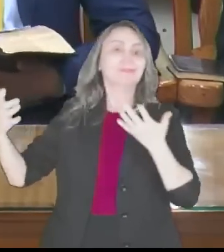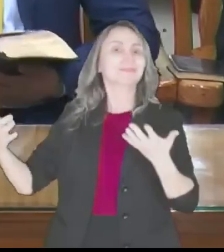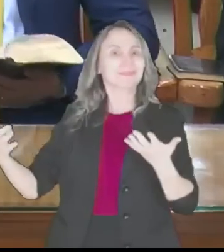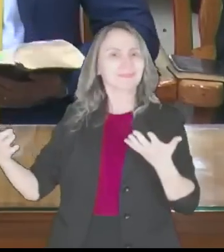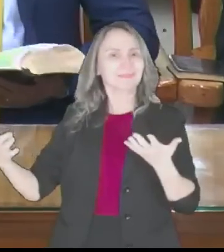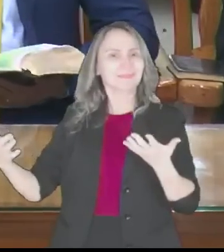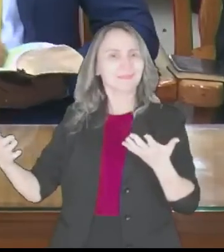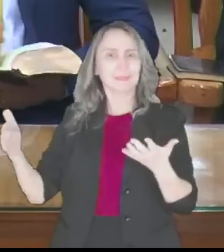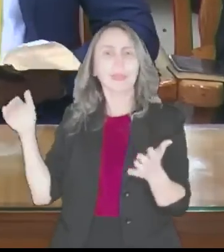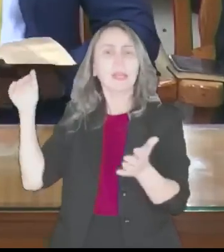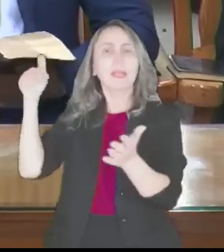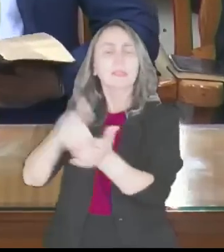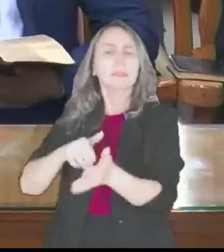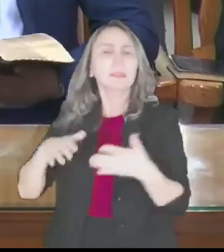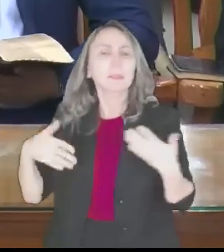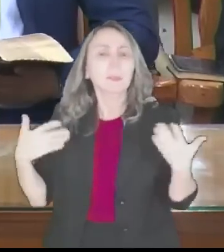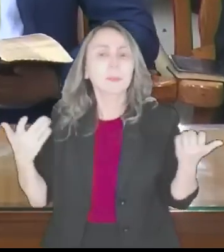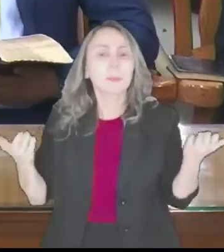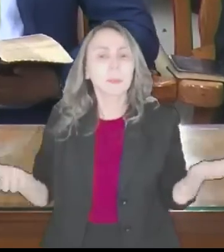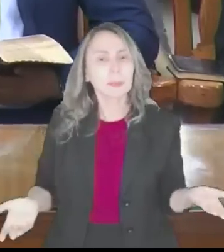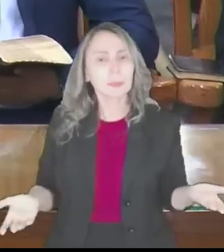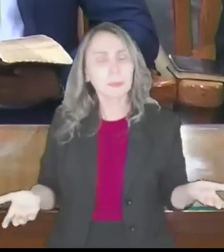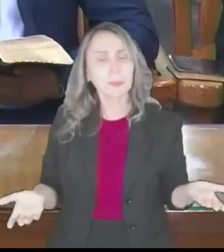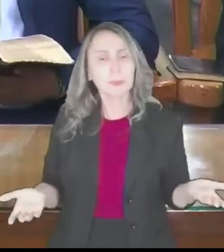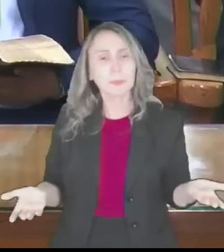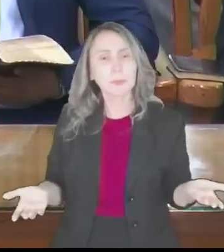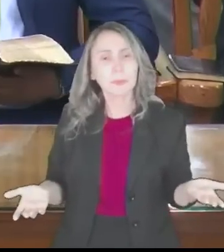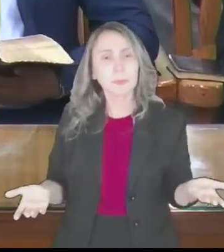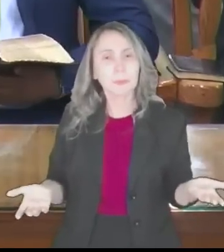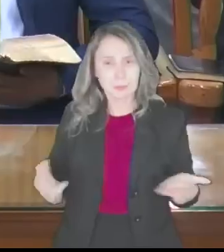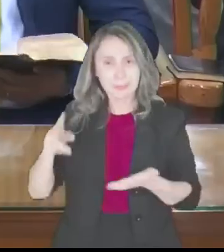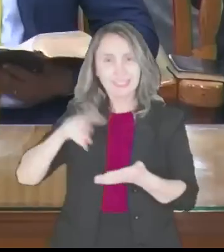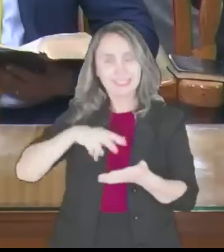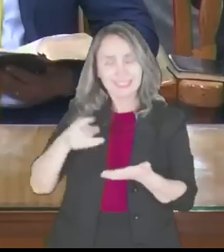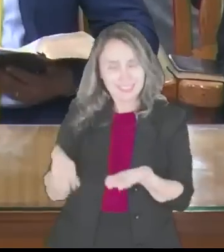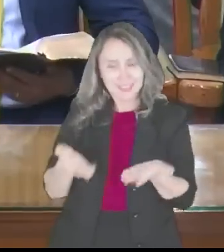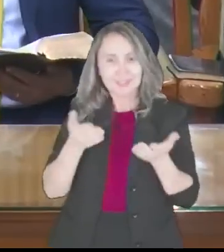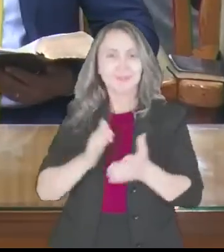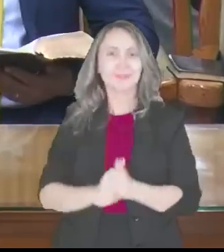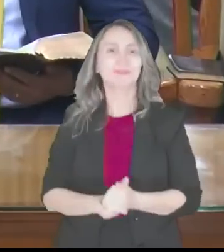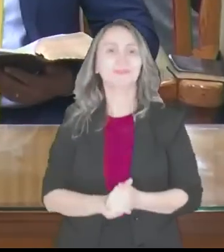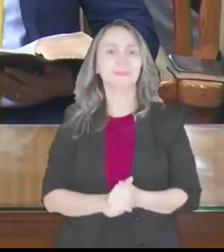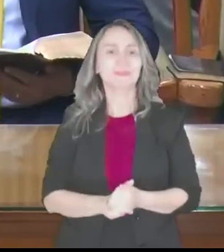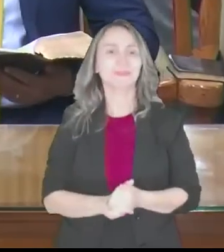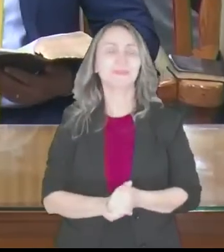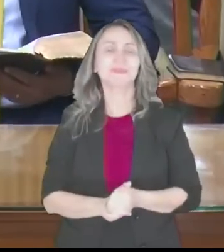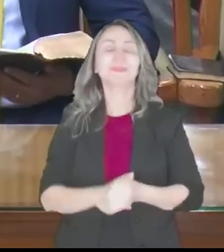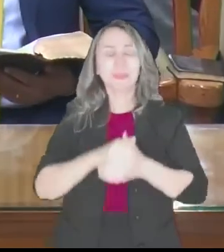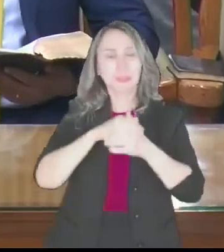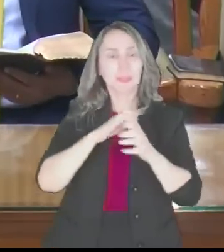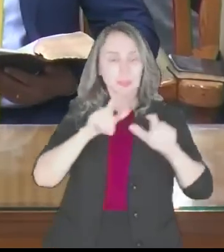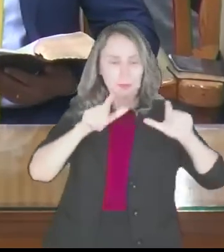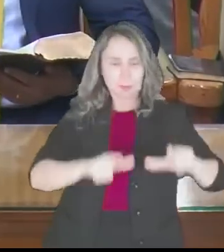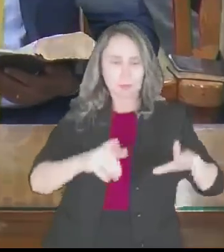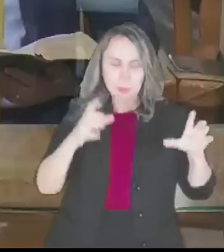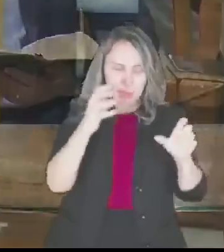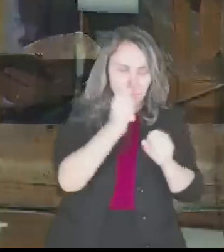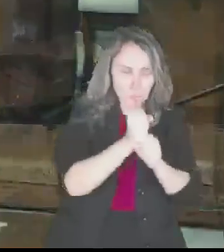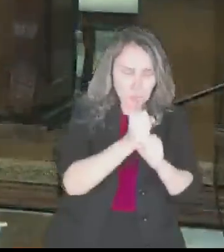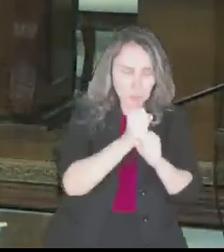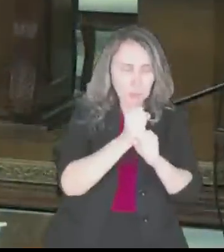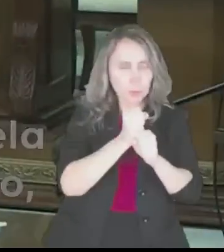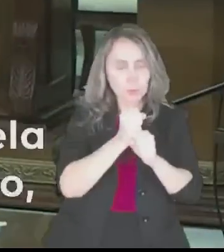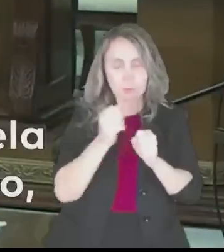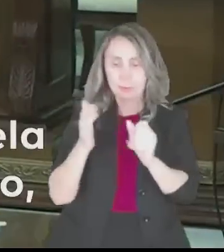Até quando? Até quando essa lâmpada vai continuar acesa? Leia. Como a luz que alumia em lugar escuro. Até que?